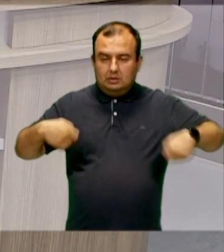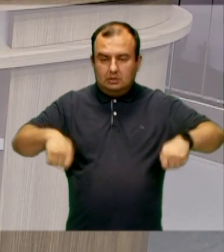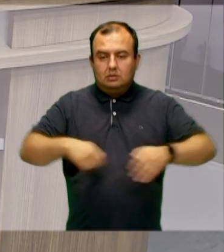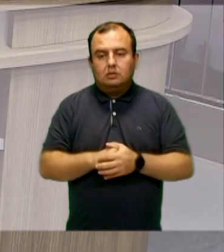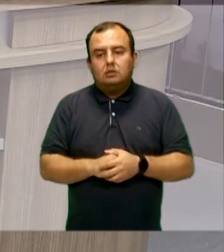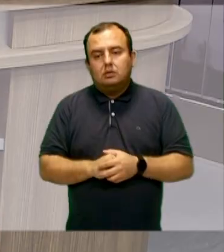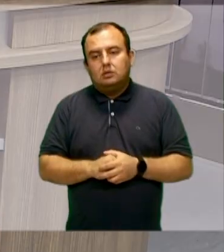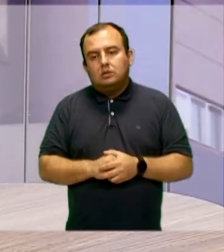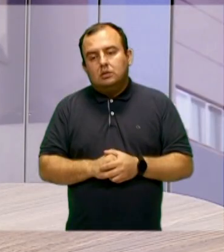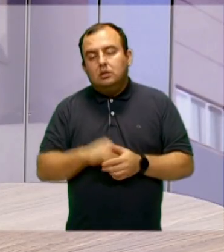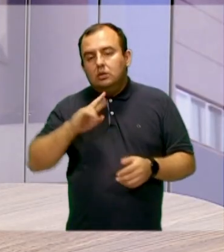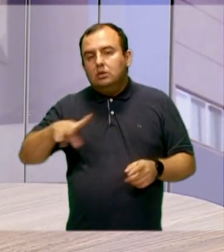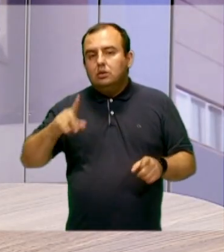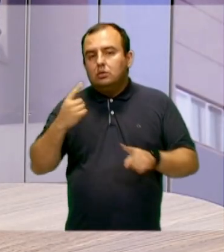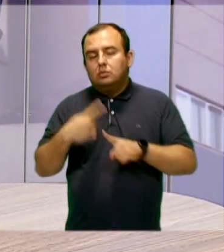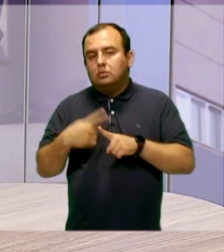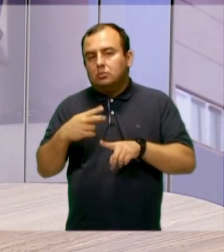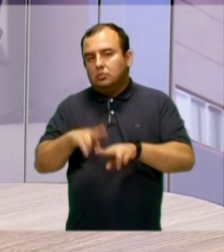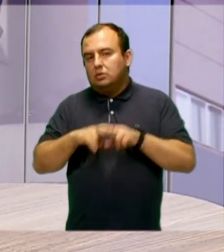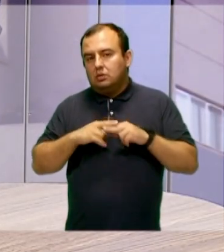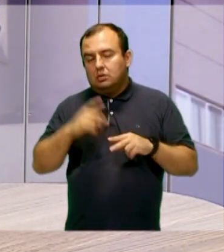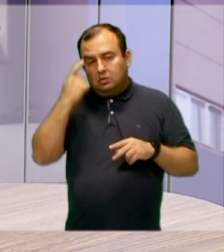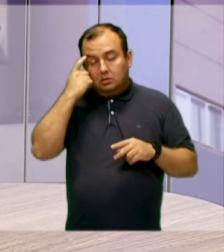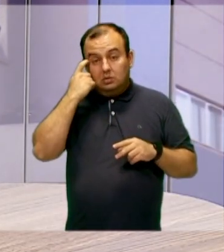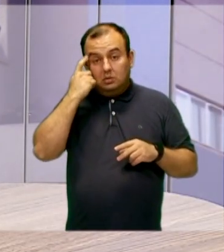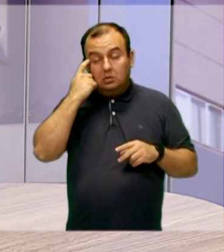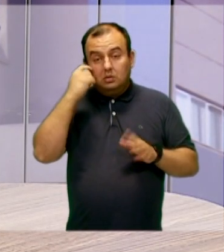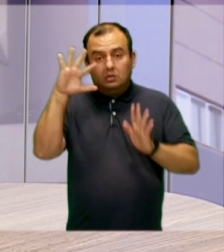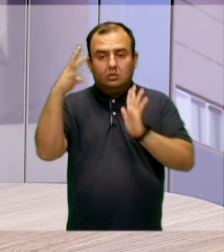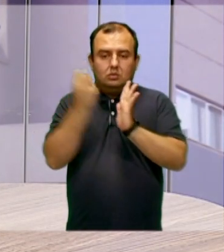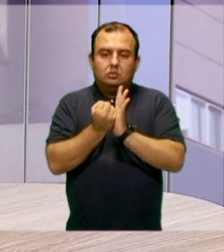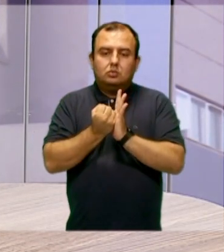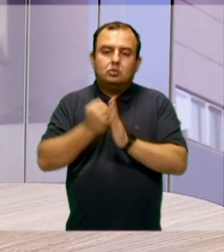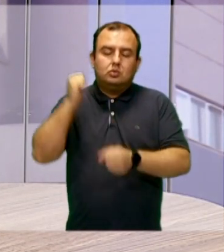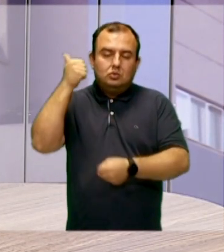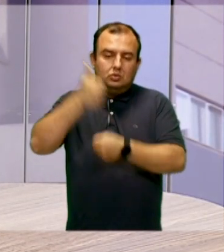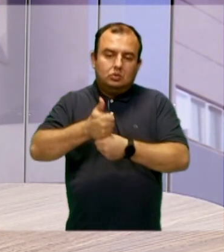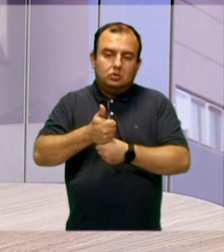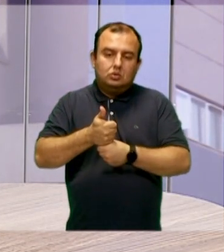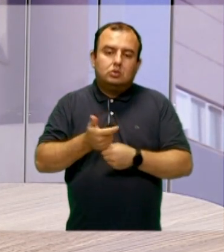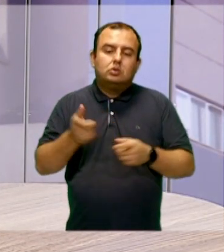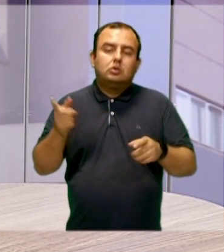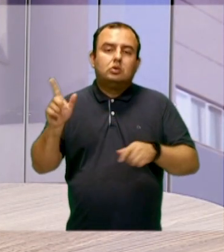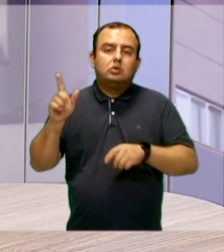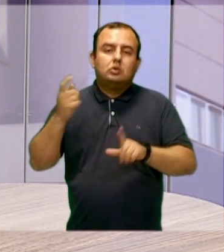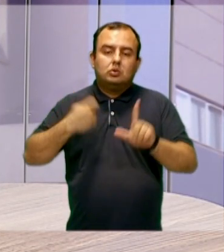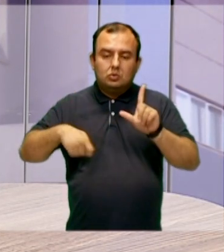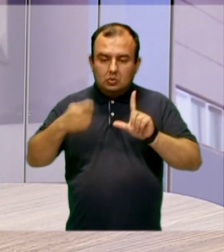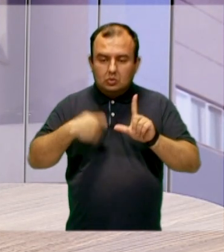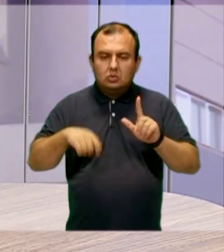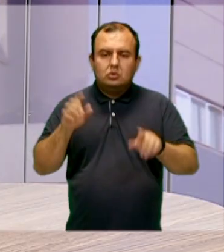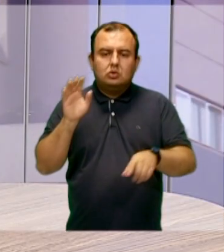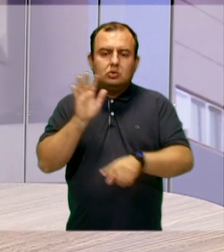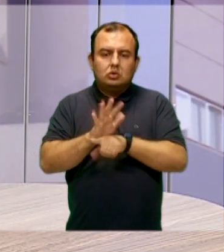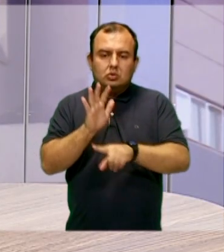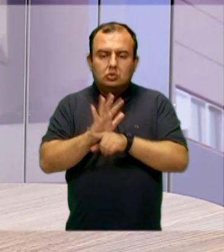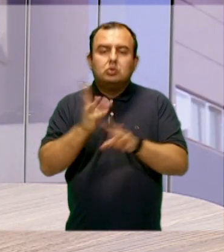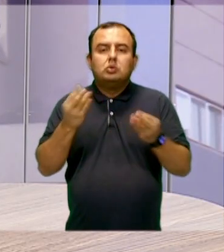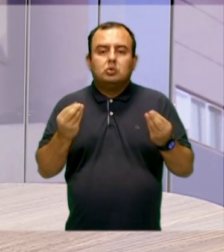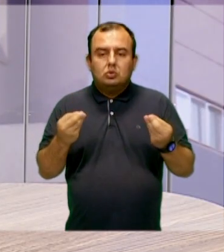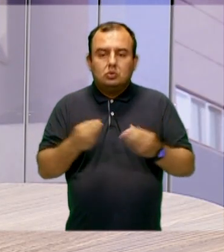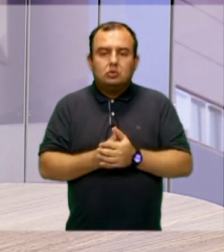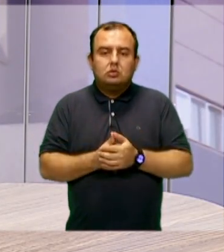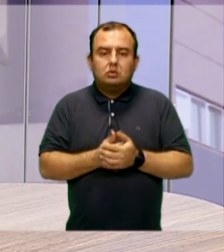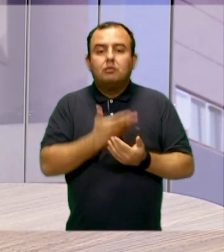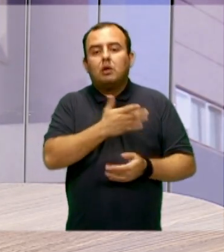mas a questão do patrimônio, ligado à nossa diretoria de patrimônio, nossa diretoria de logística, que estão nos auxiliando muito nesse processo, estava